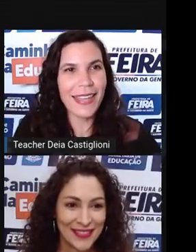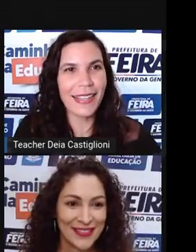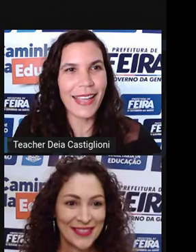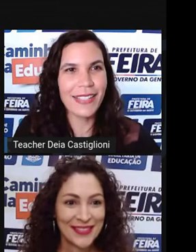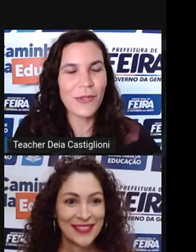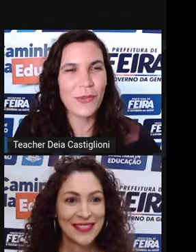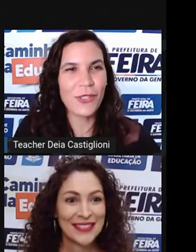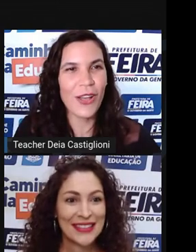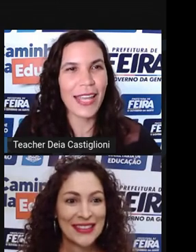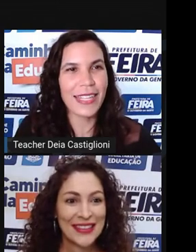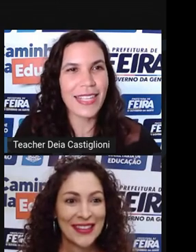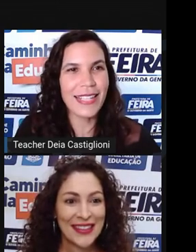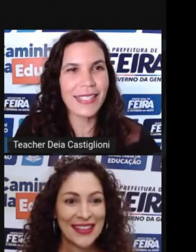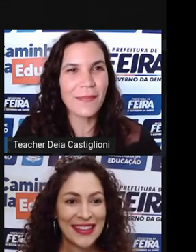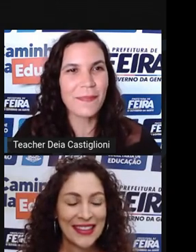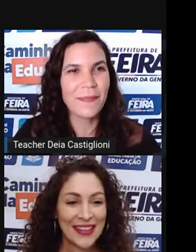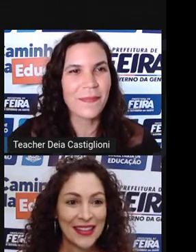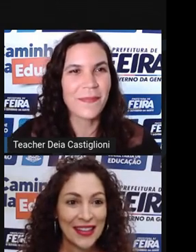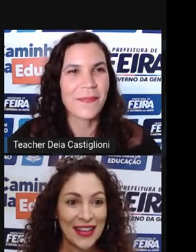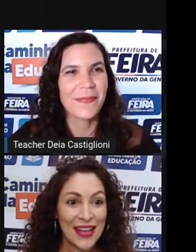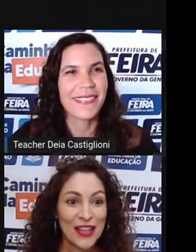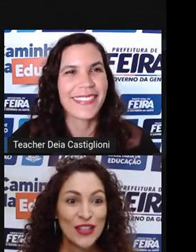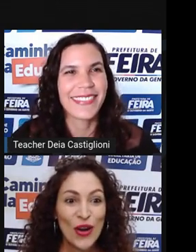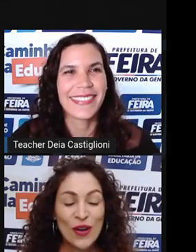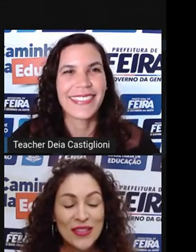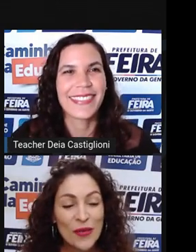cumprimentar em inglês com os coleguinhas?